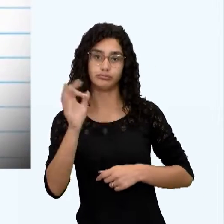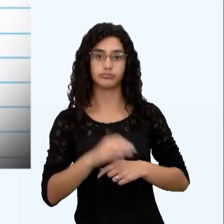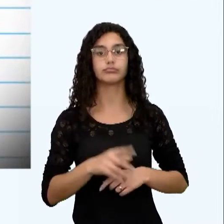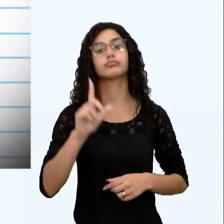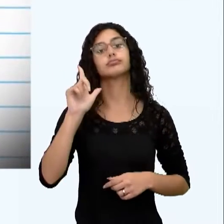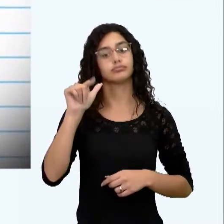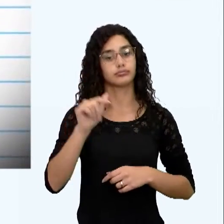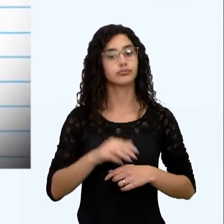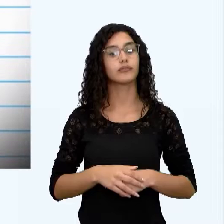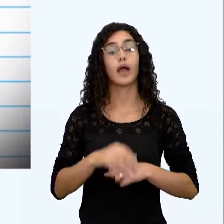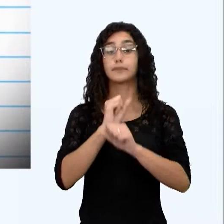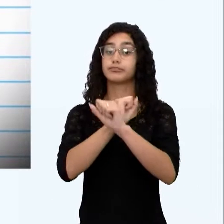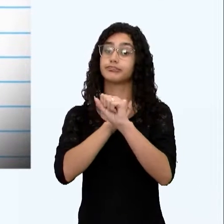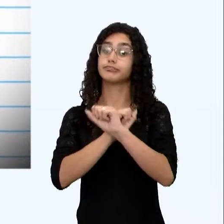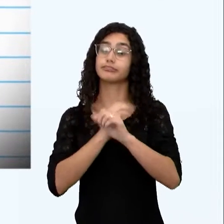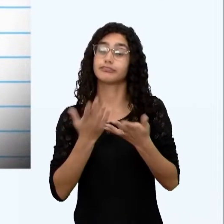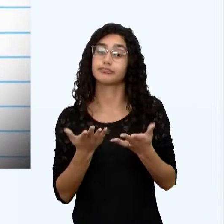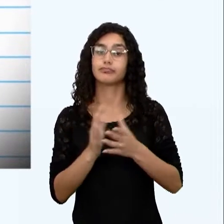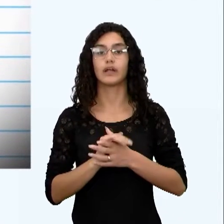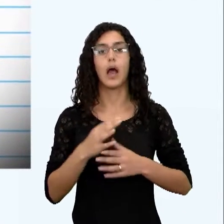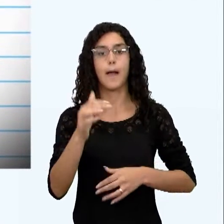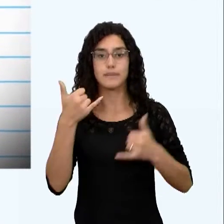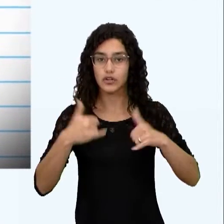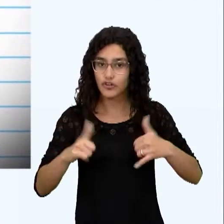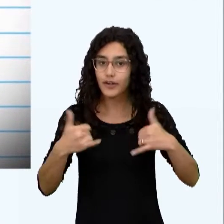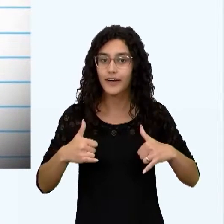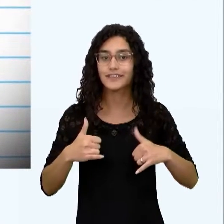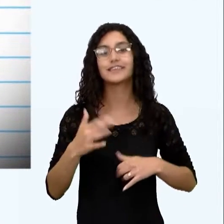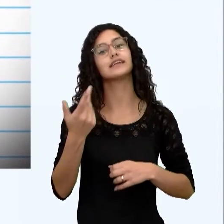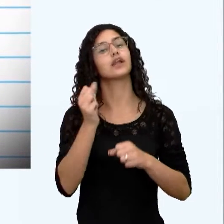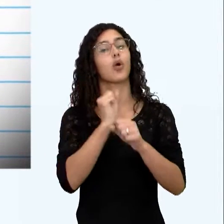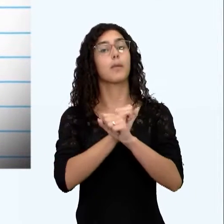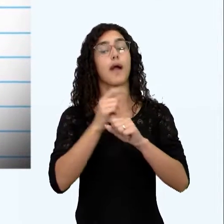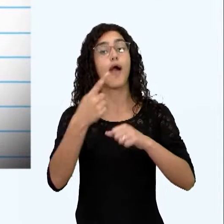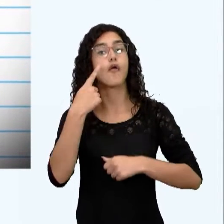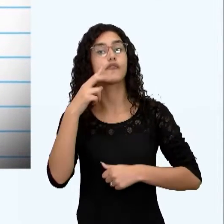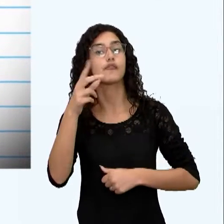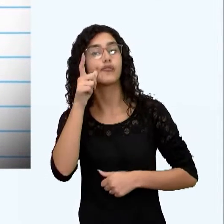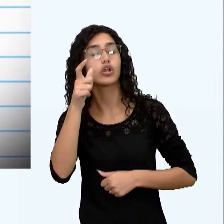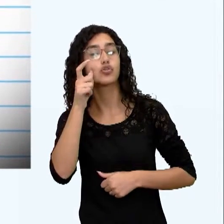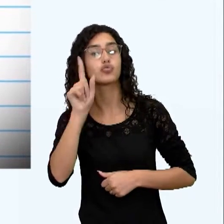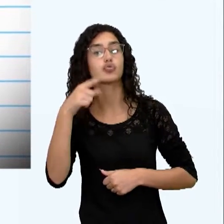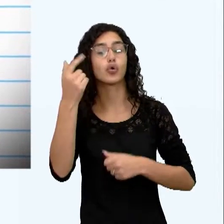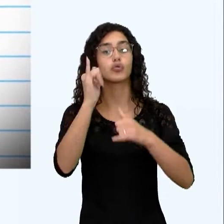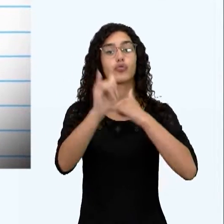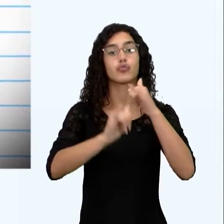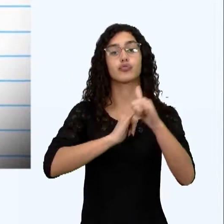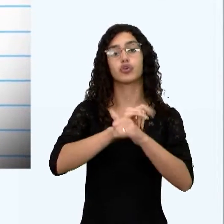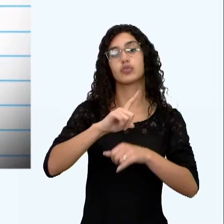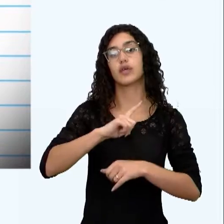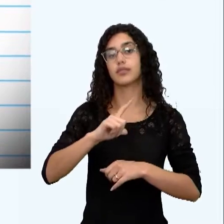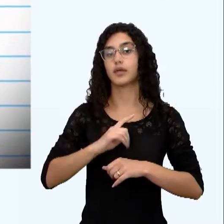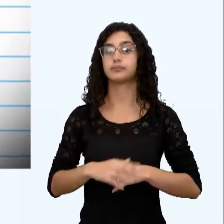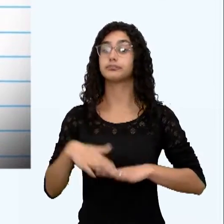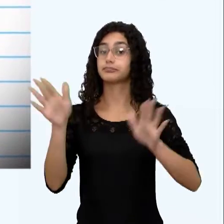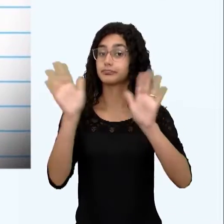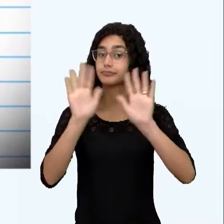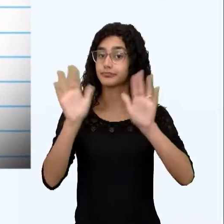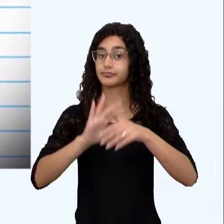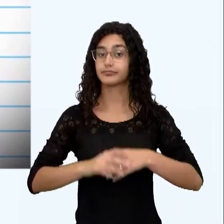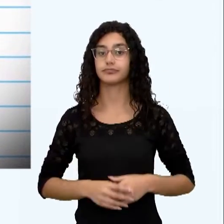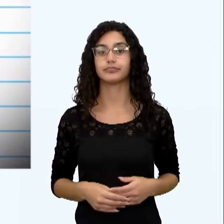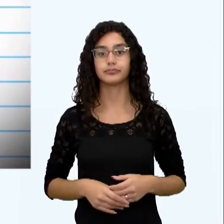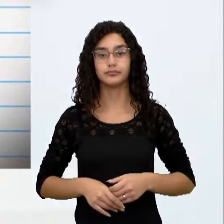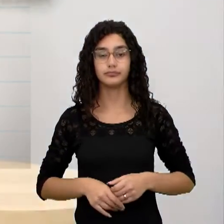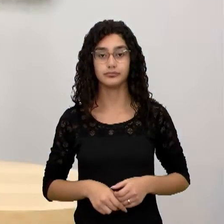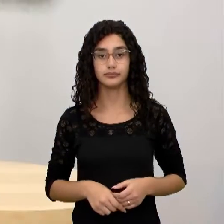46,2%. É isso aí. Ficamos por aqui. Sentindo-se energizado? Então não deixe de conferir os outros vídeos da série sobre os ODS. Até a próxima!